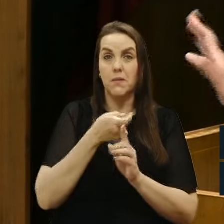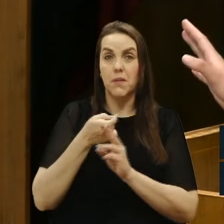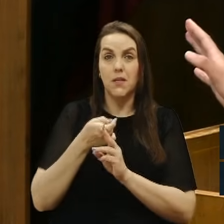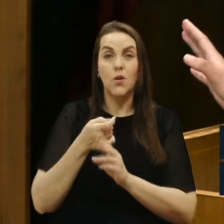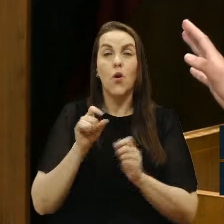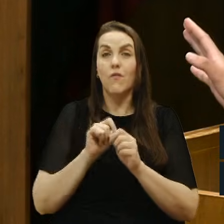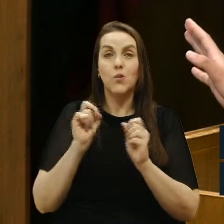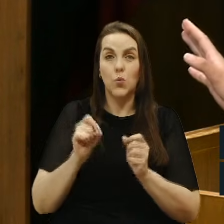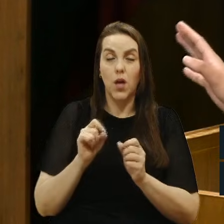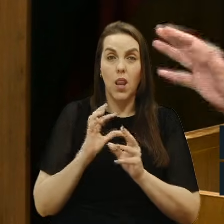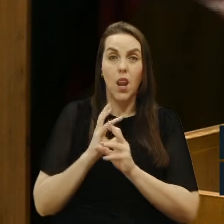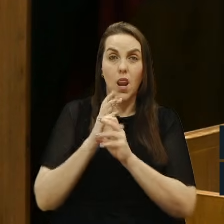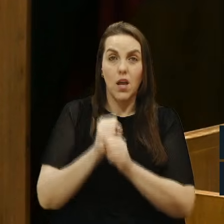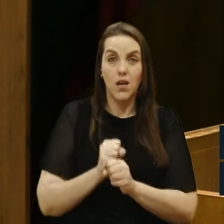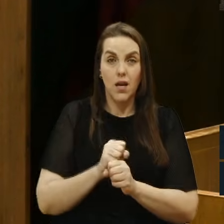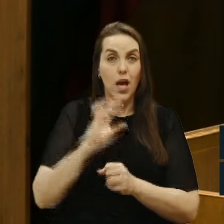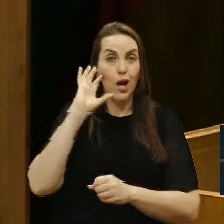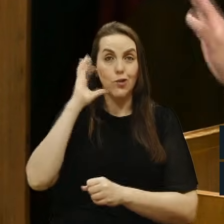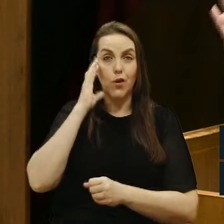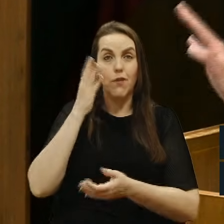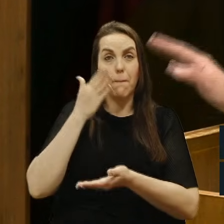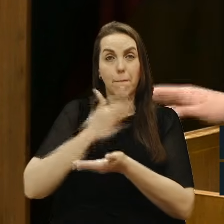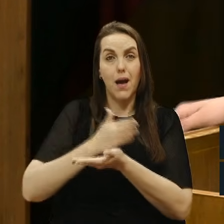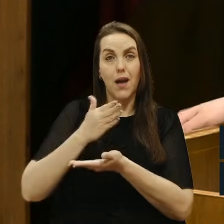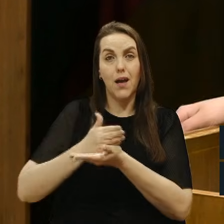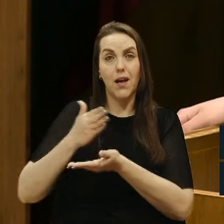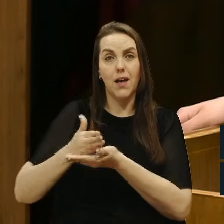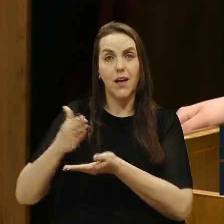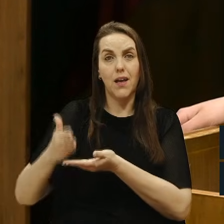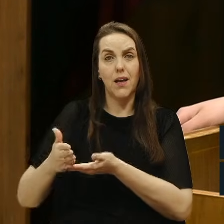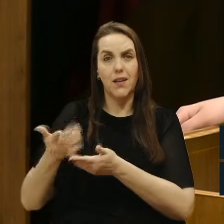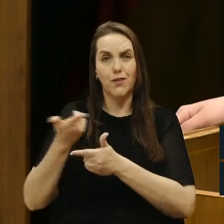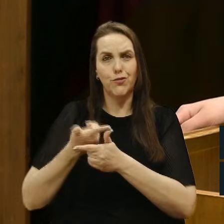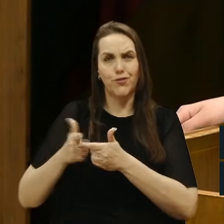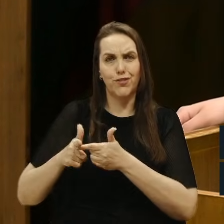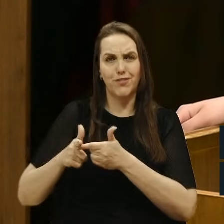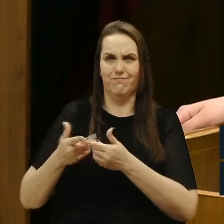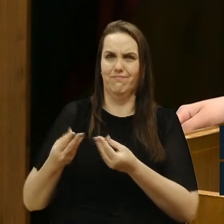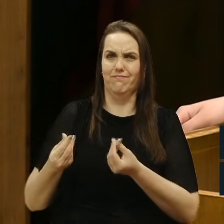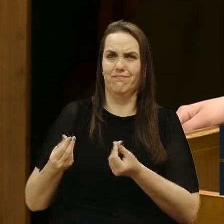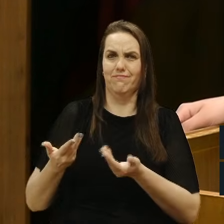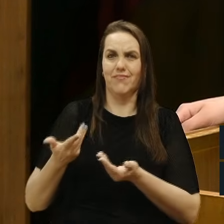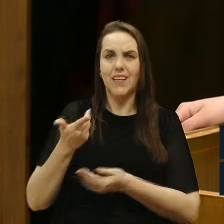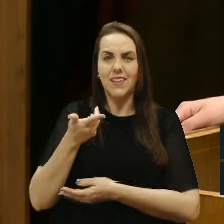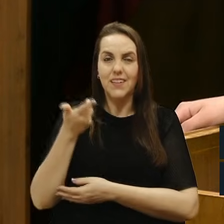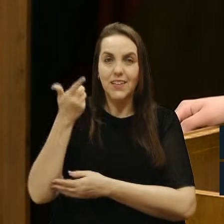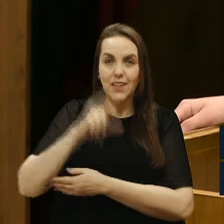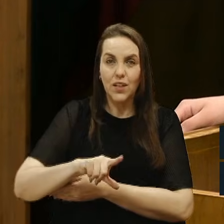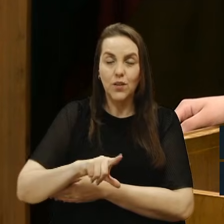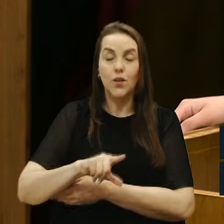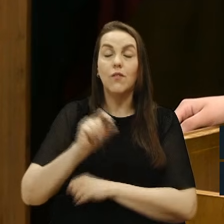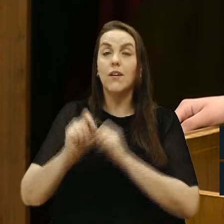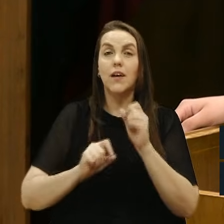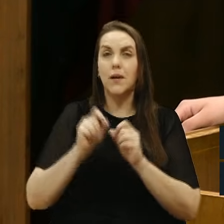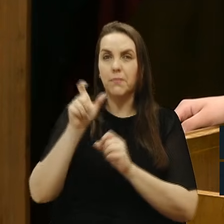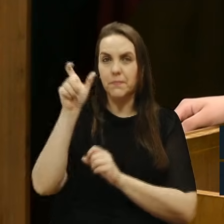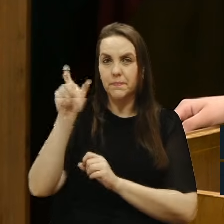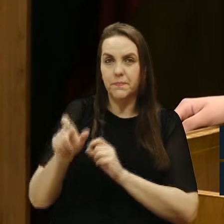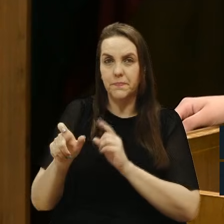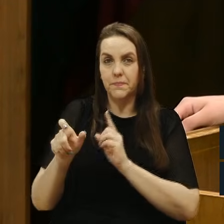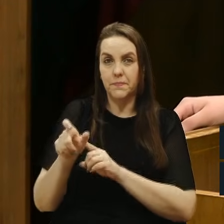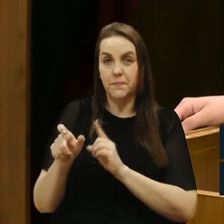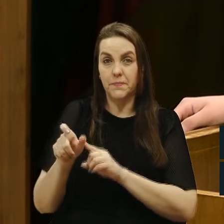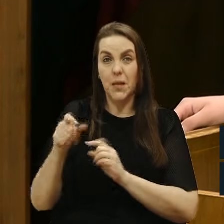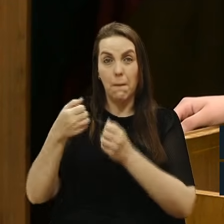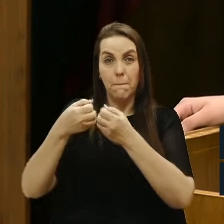eles fizeram para resolver? Eles parcelaram a conta. Mas, mais uma vez, quem está